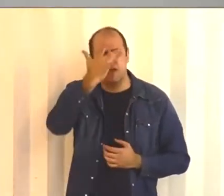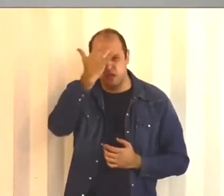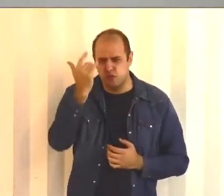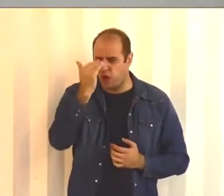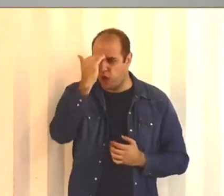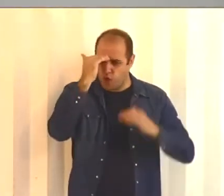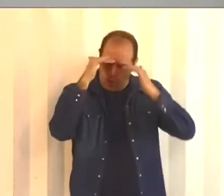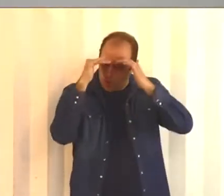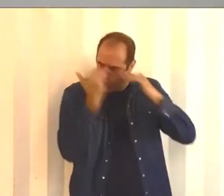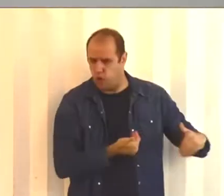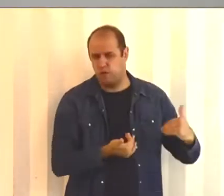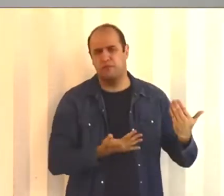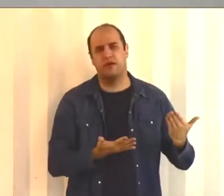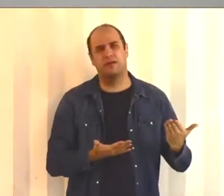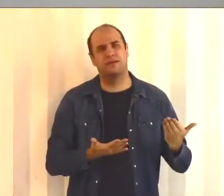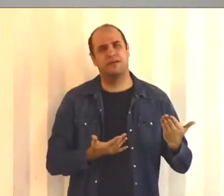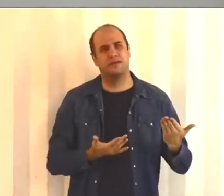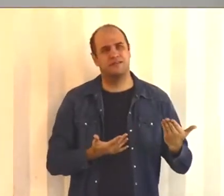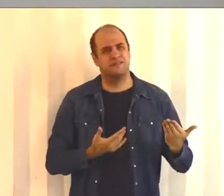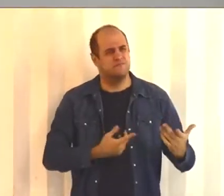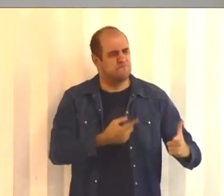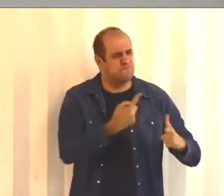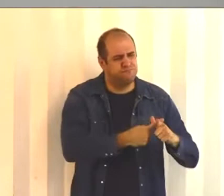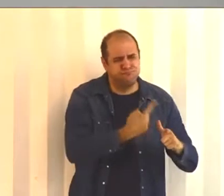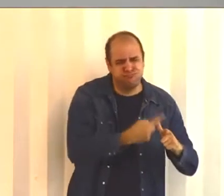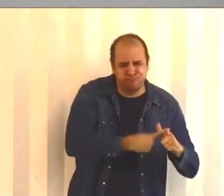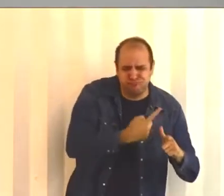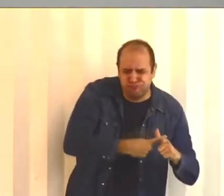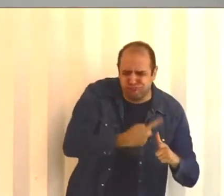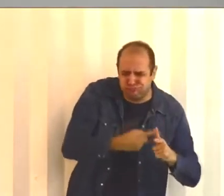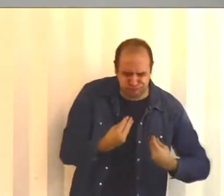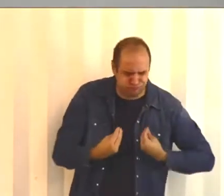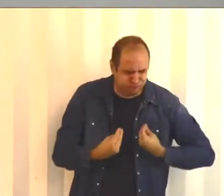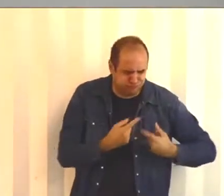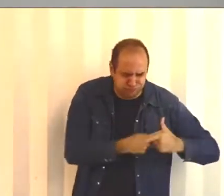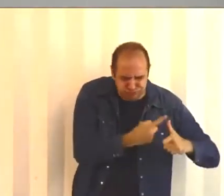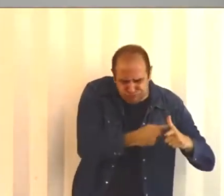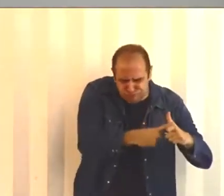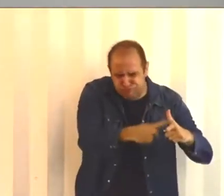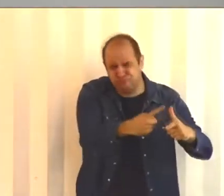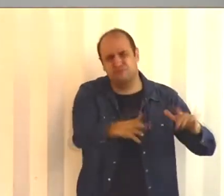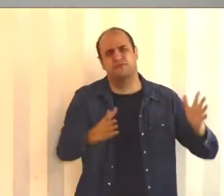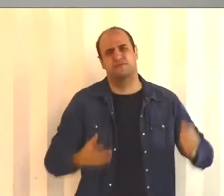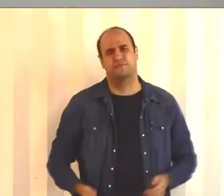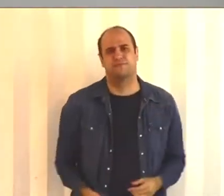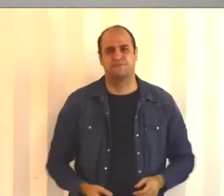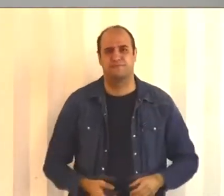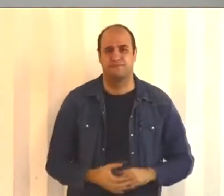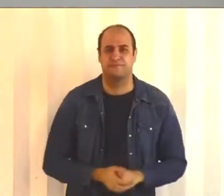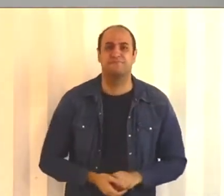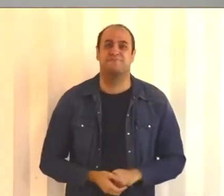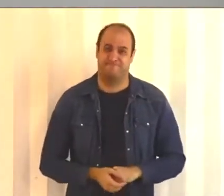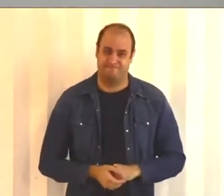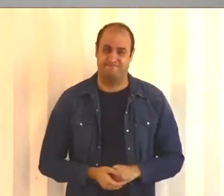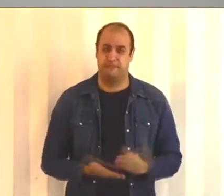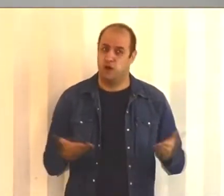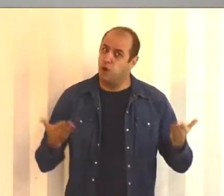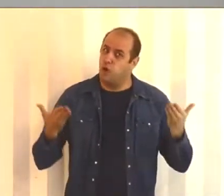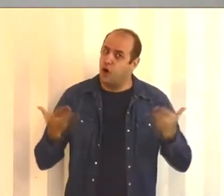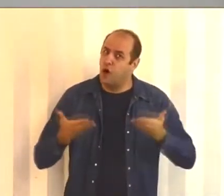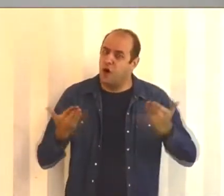não honrassem pai e mãe enfrentariam muitos problemas na vida. Então hoje é um bom dia para a gente